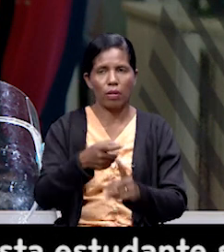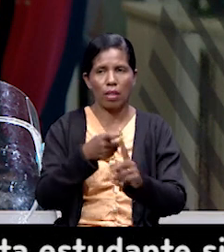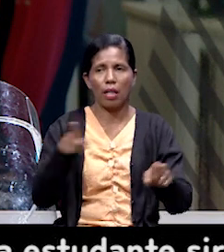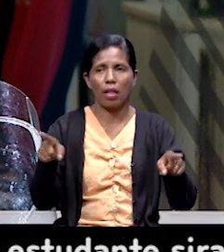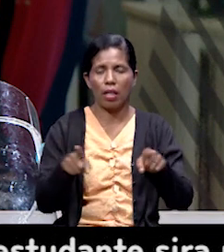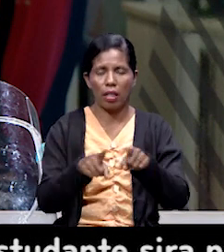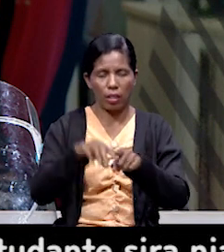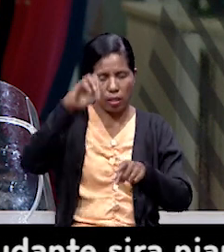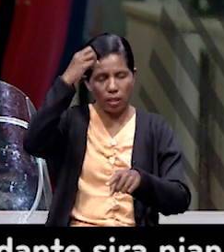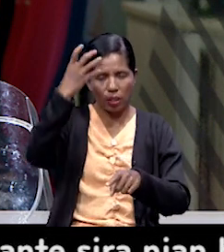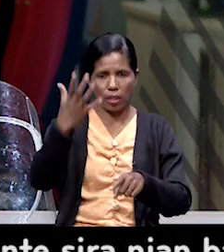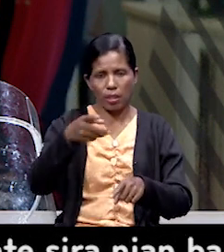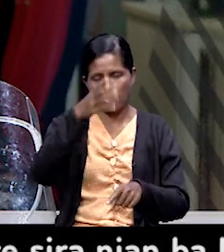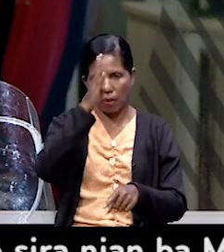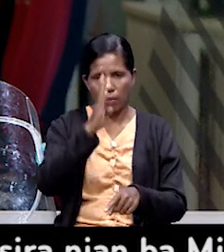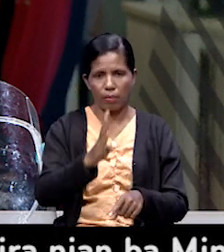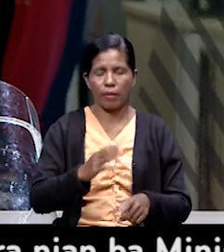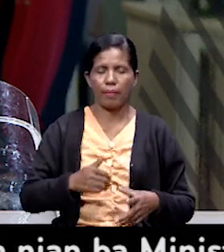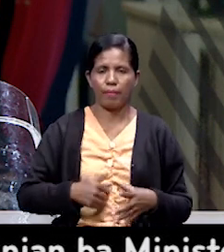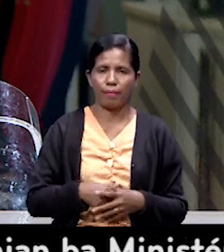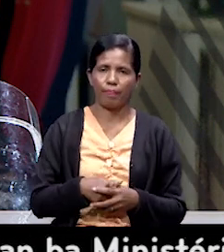hanesan Grasa Maromak Nian.